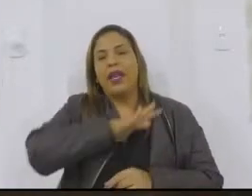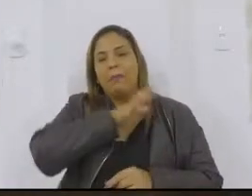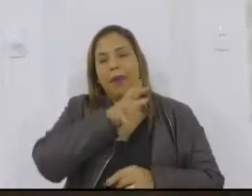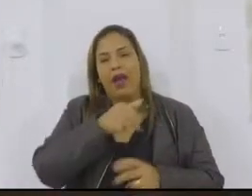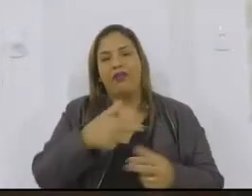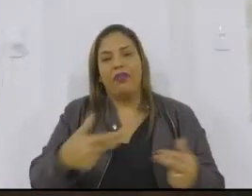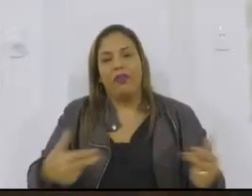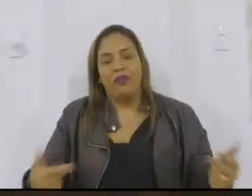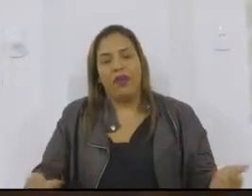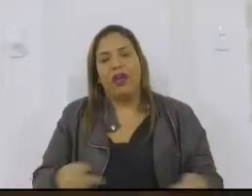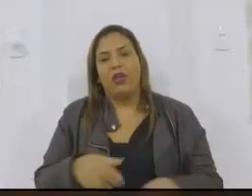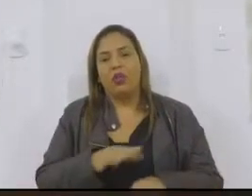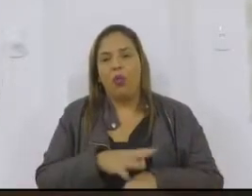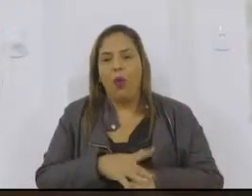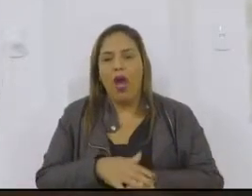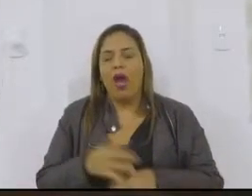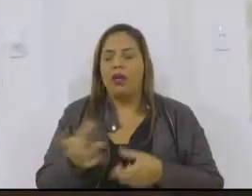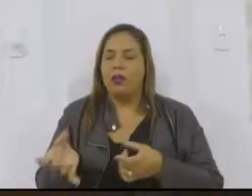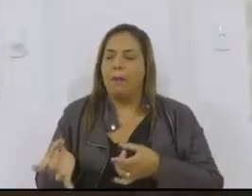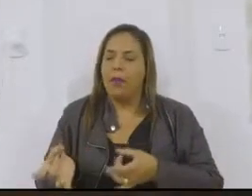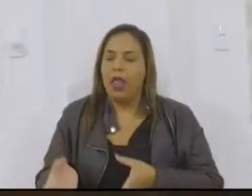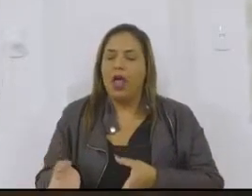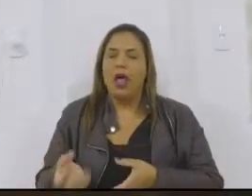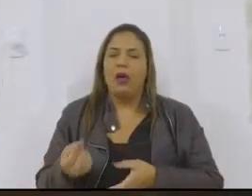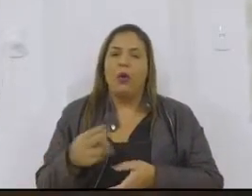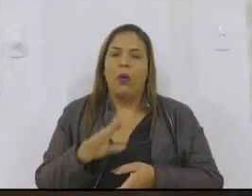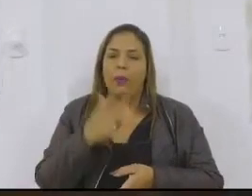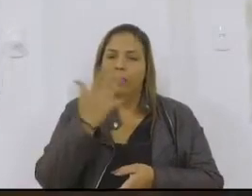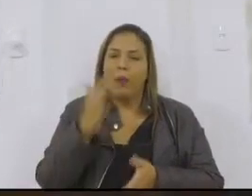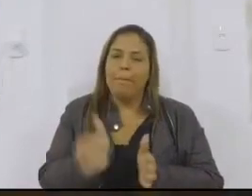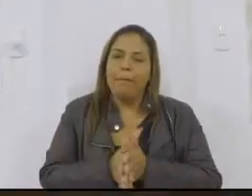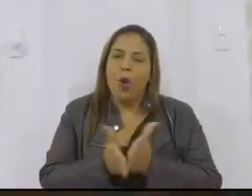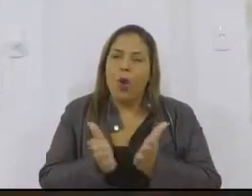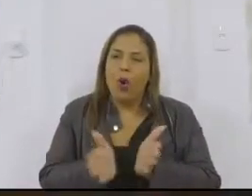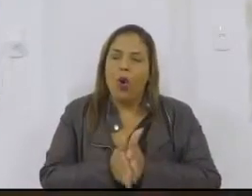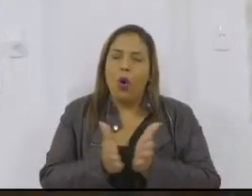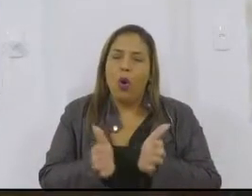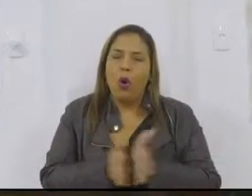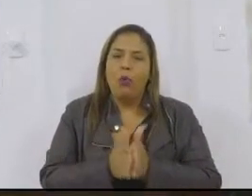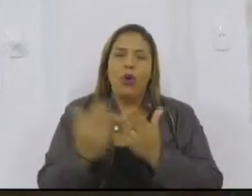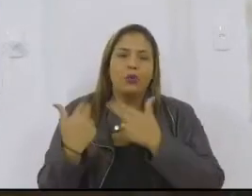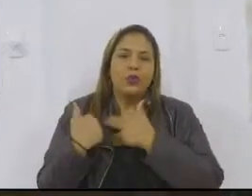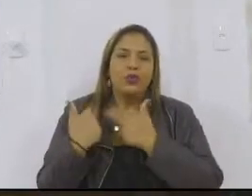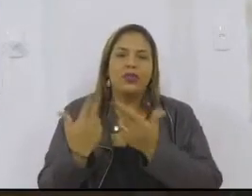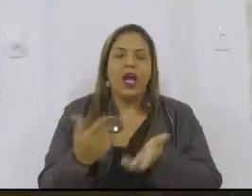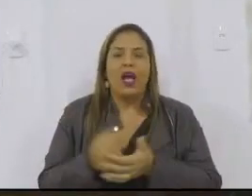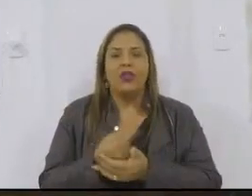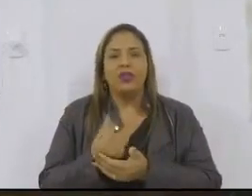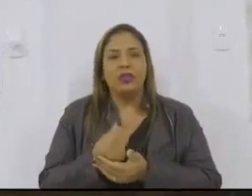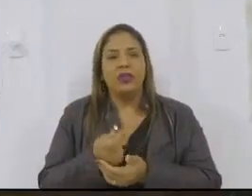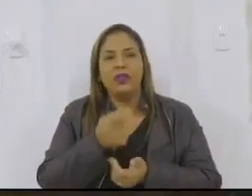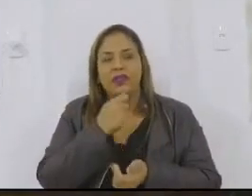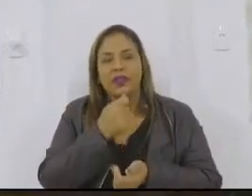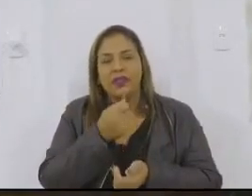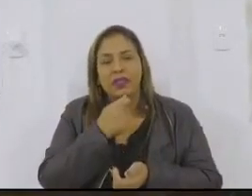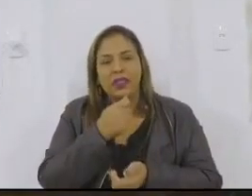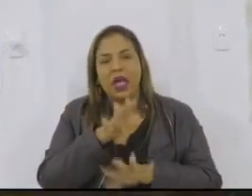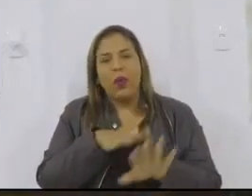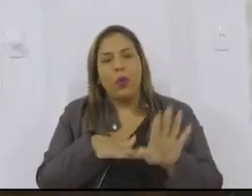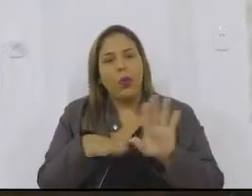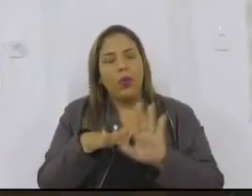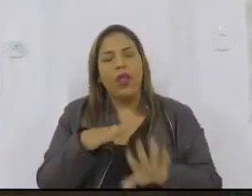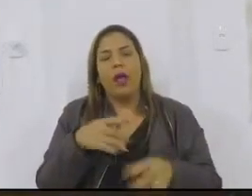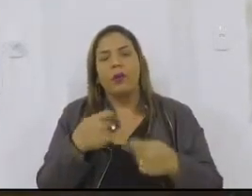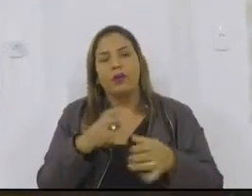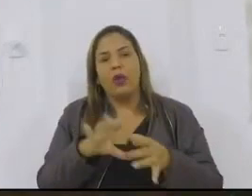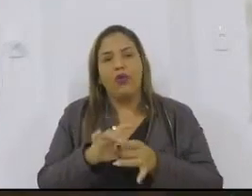animais doentes abandonados ou de propriedade de pessoas carentes, através de convênio a ser firmado com clínicas veterinárias